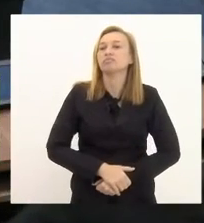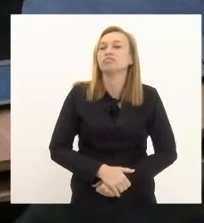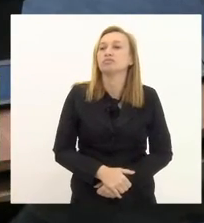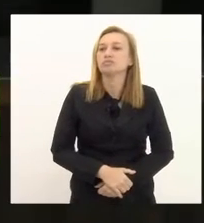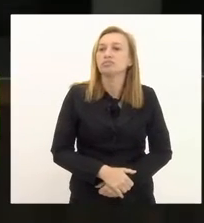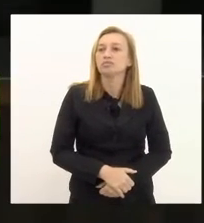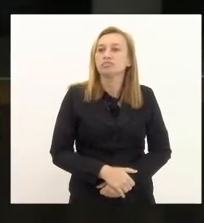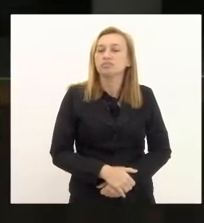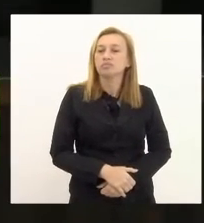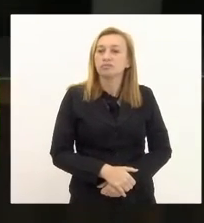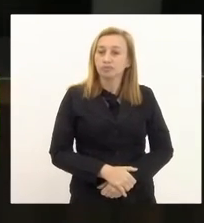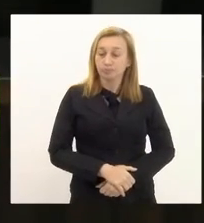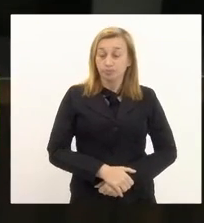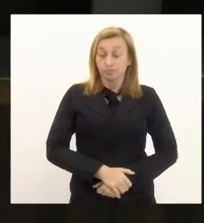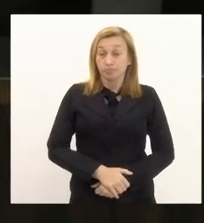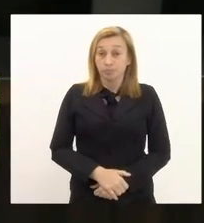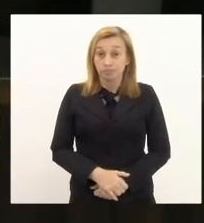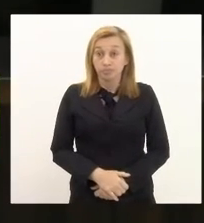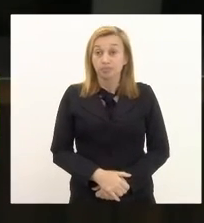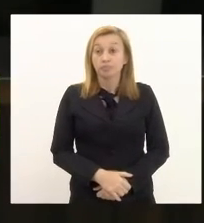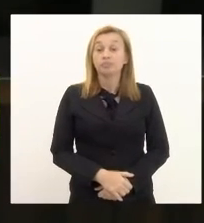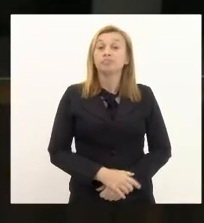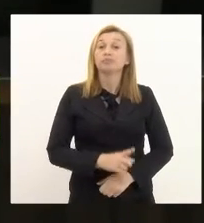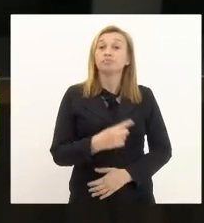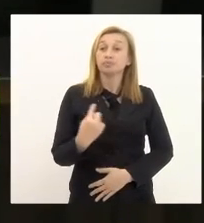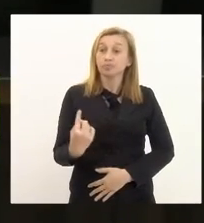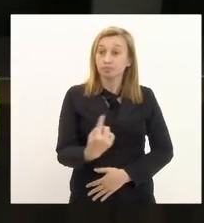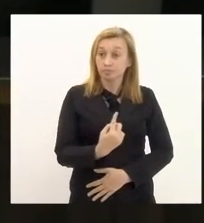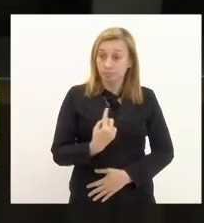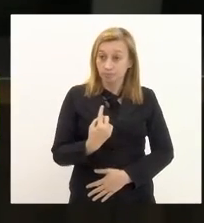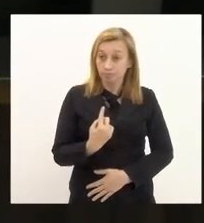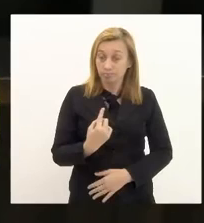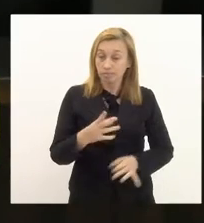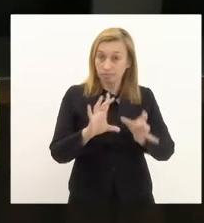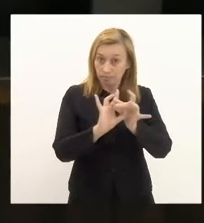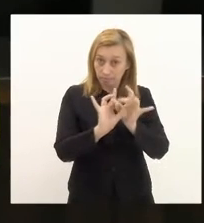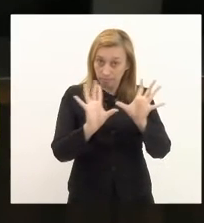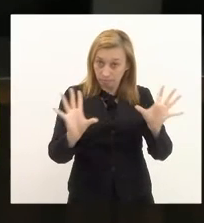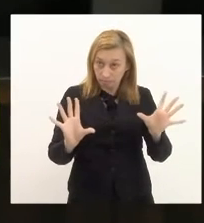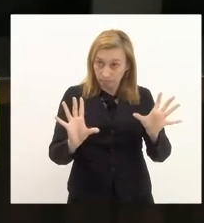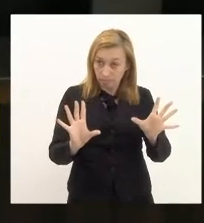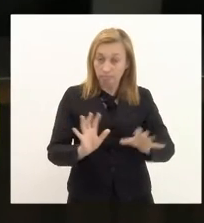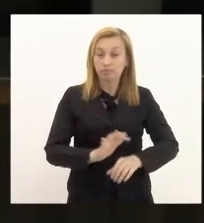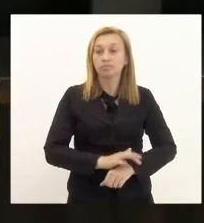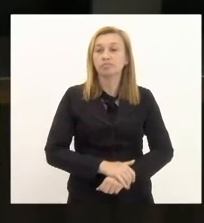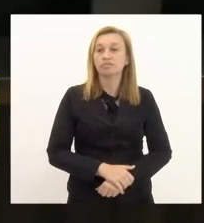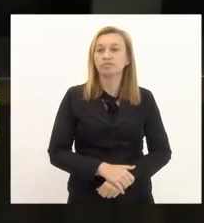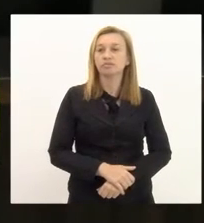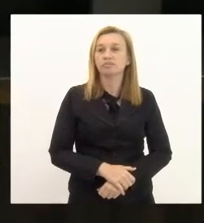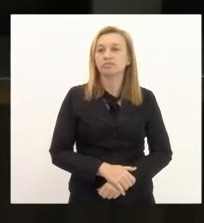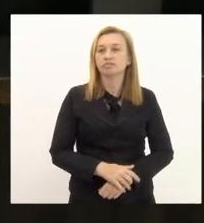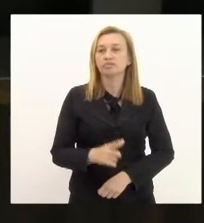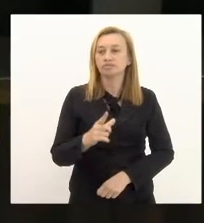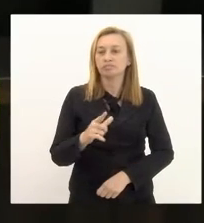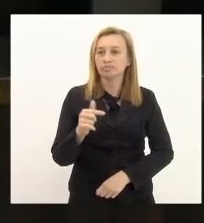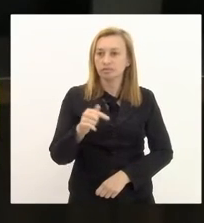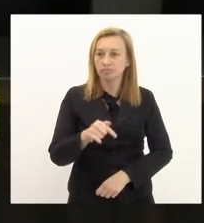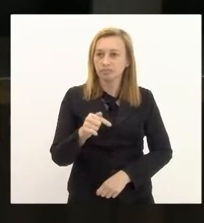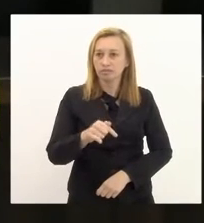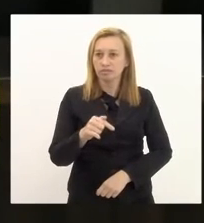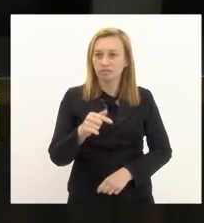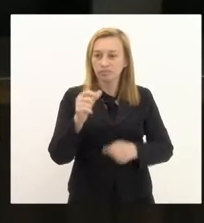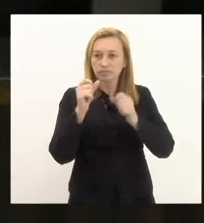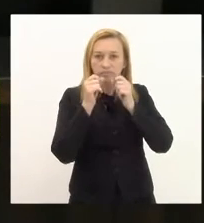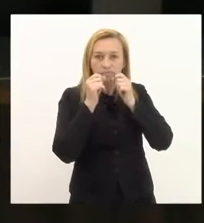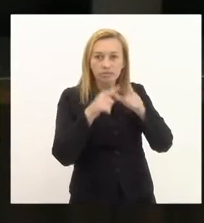olha o sábio e nós somos tão Democráticos que estamos aqui sendo